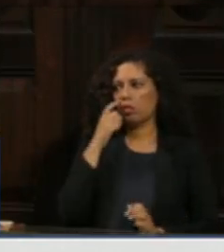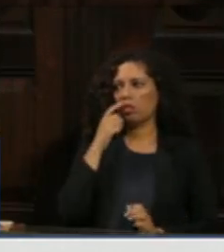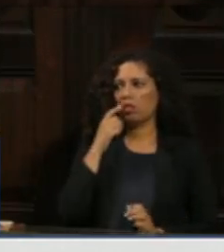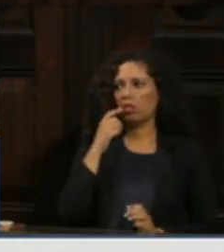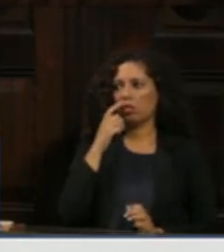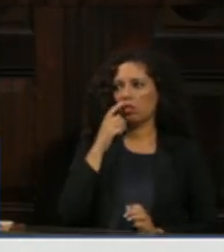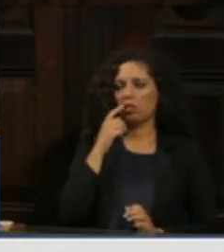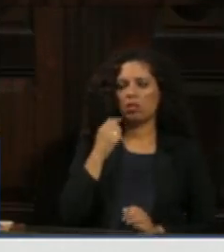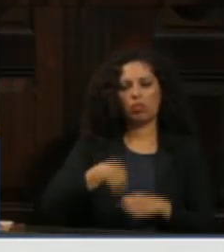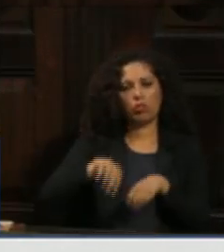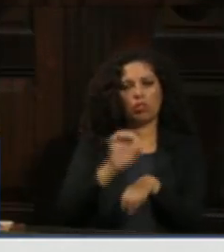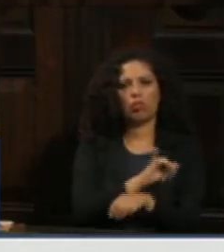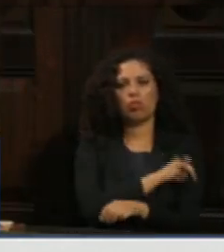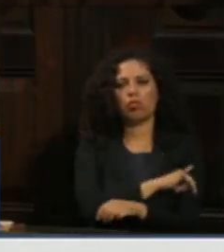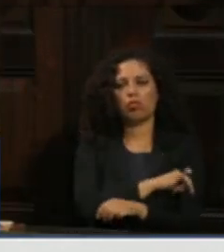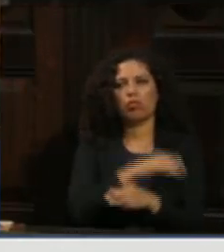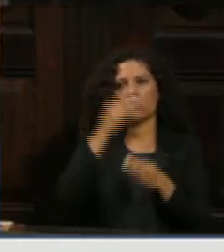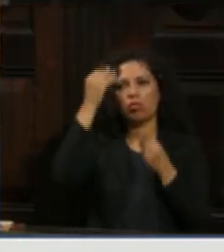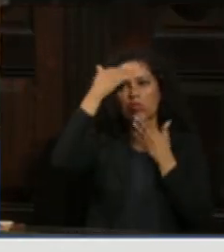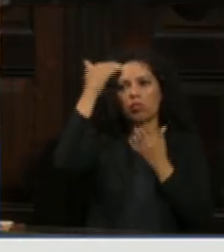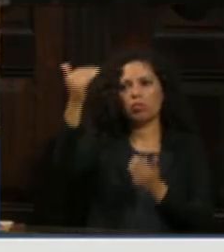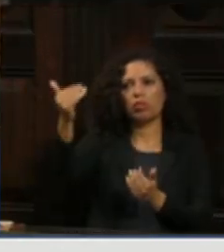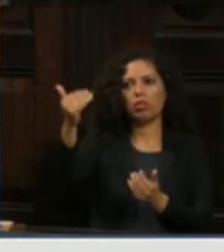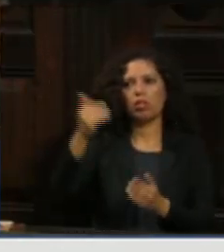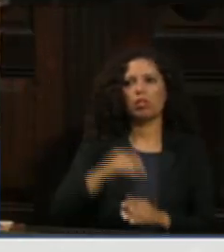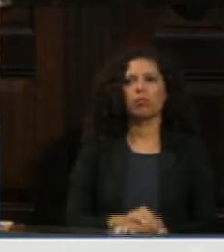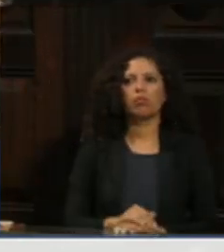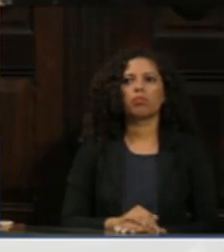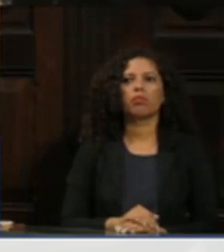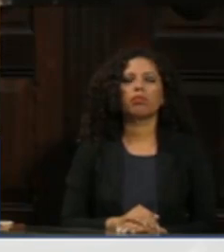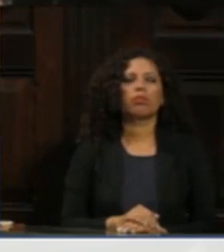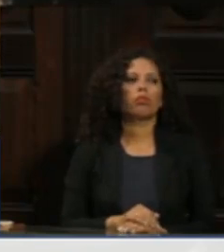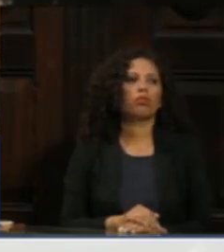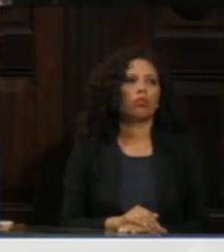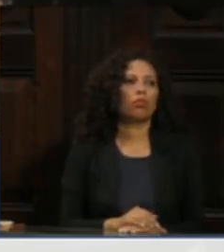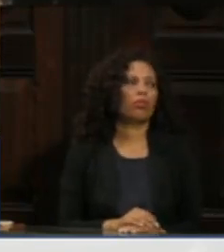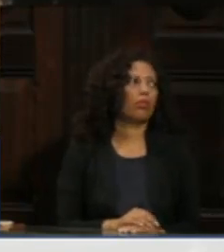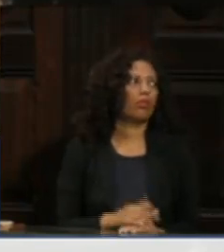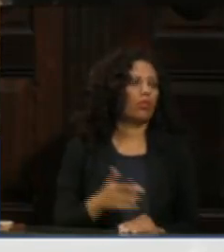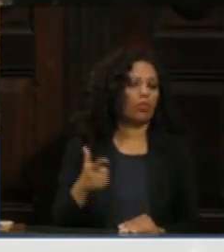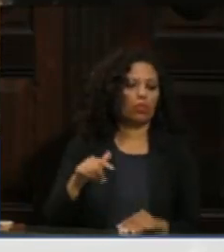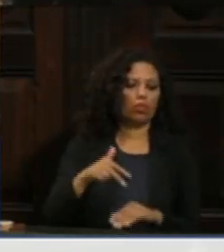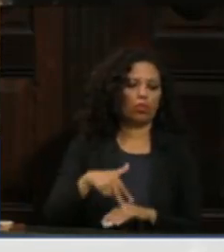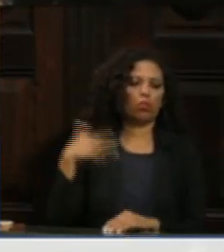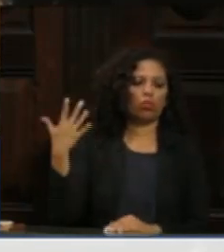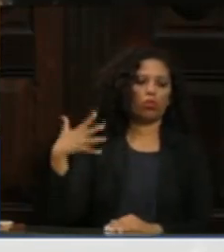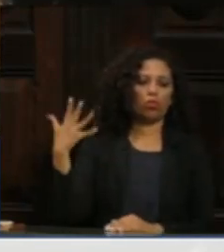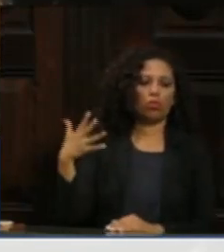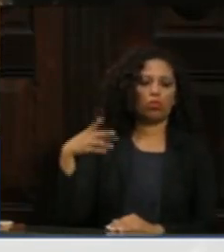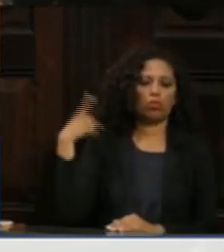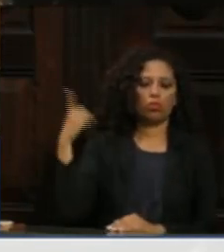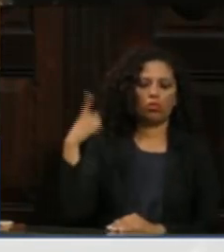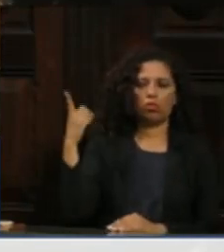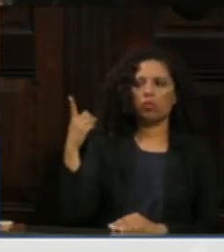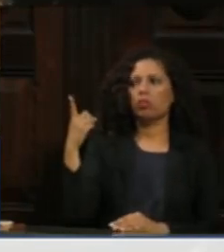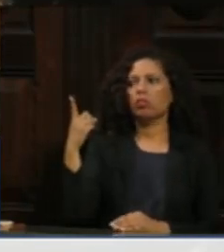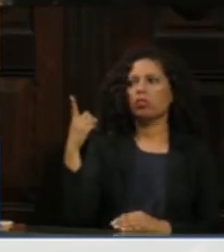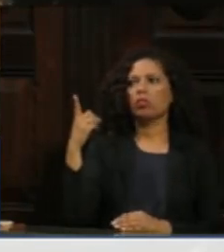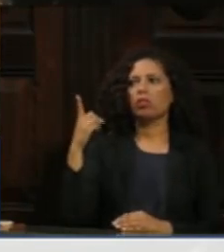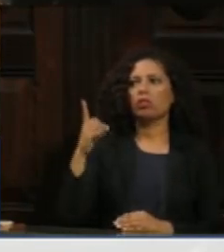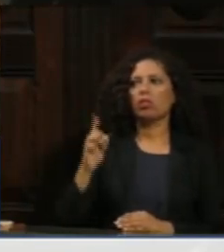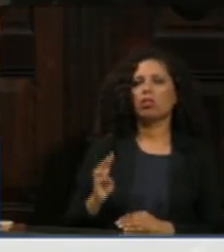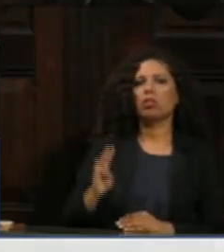honra que tive de ter sido seu colega nesses 4 anos, da contribuição que Vossa Excelência, como membro suplente